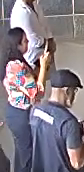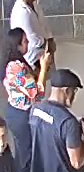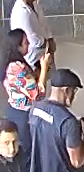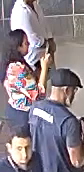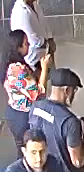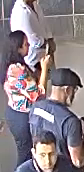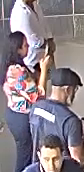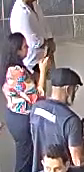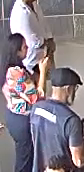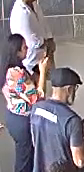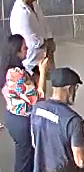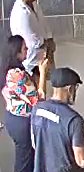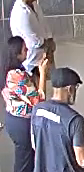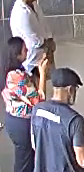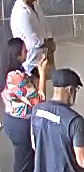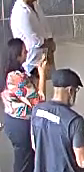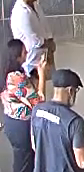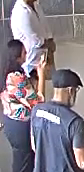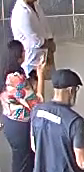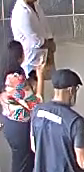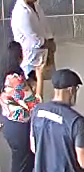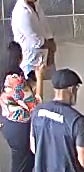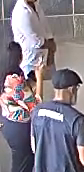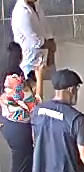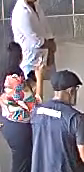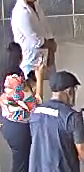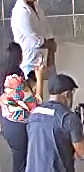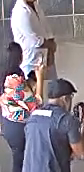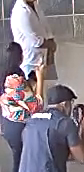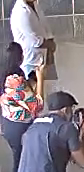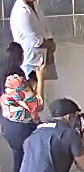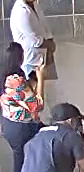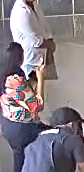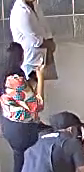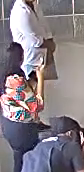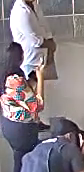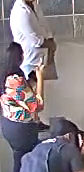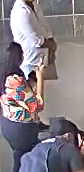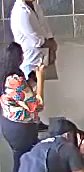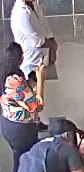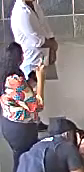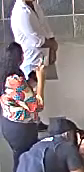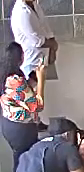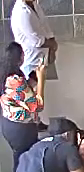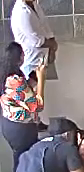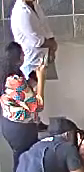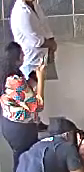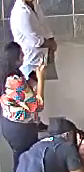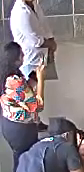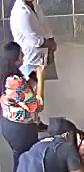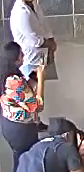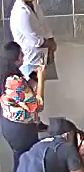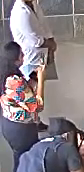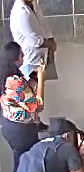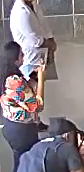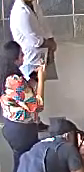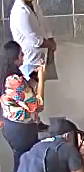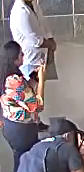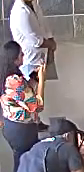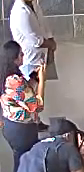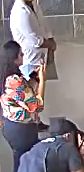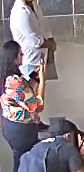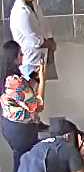A CIPTEI, que foi um projeto de minha autoria, que o governador sancionou, e a carteirinha hoje, o CIPTEIA, tem facilitado a